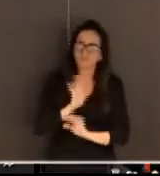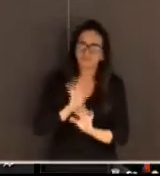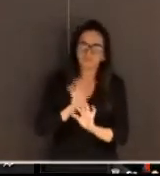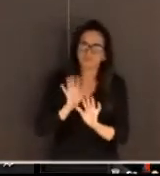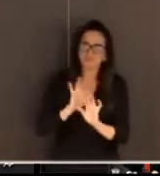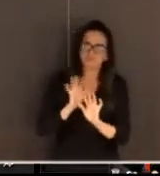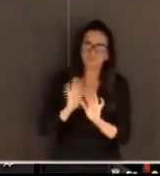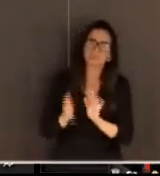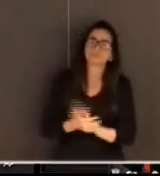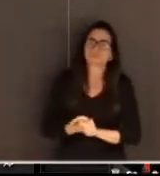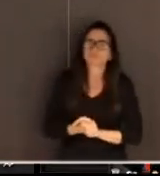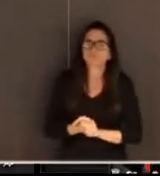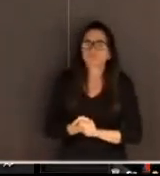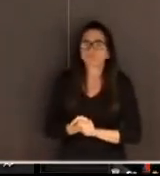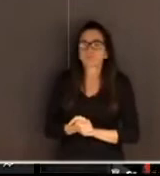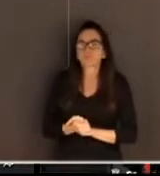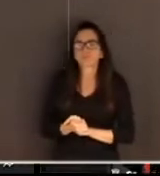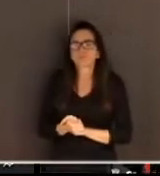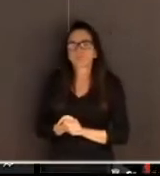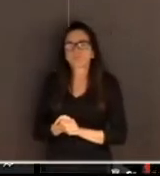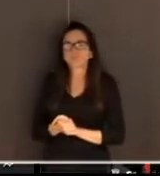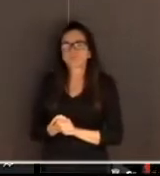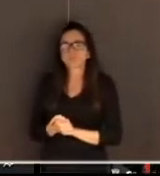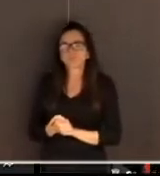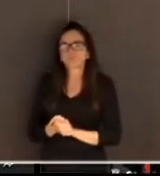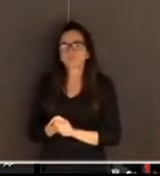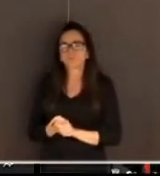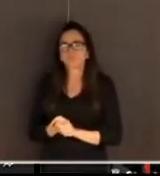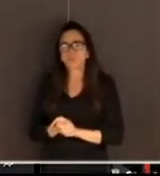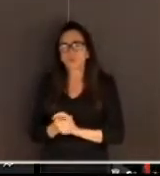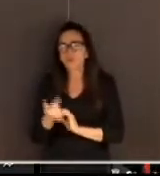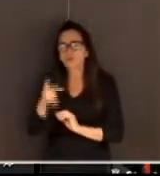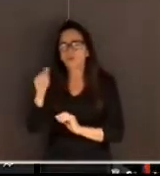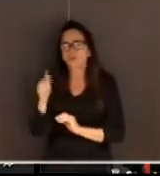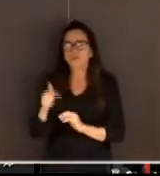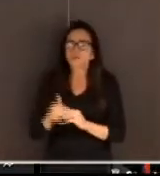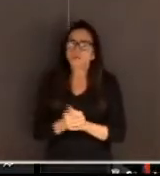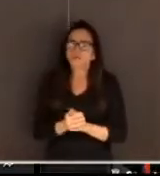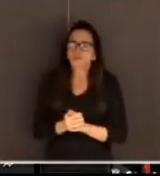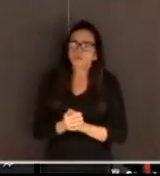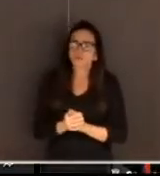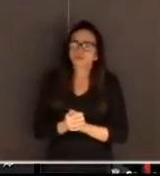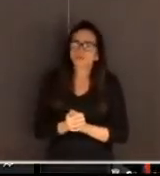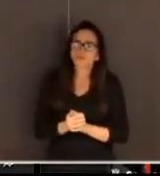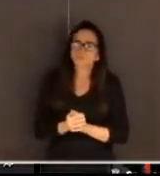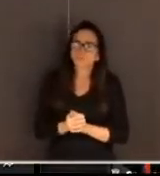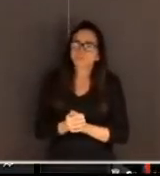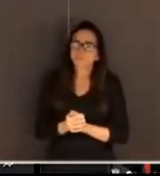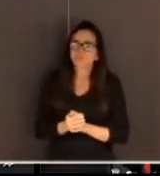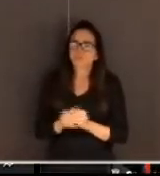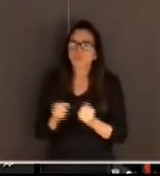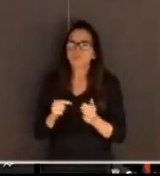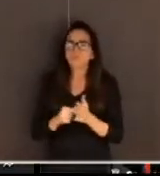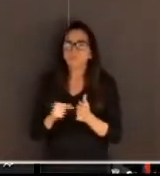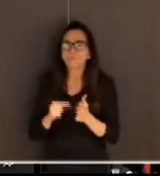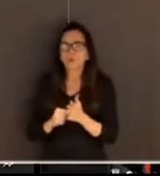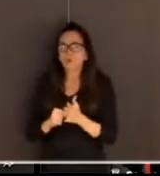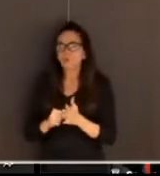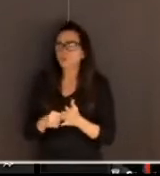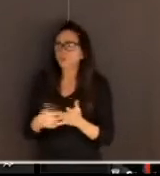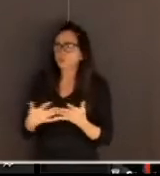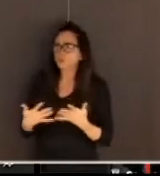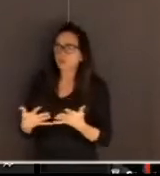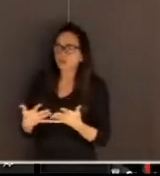conclusão que nós temos. Uma outra questão que